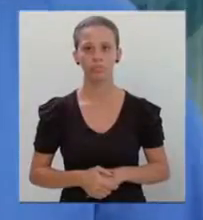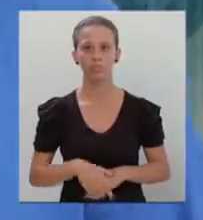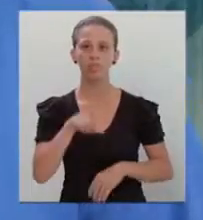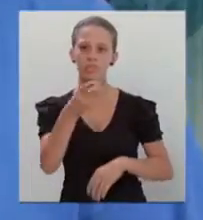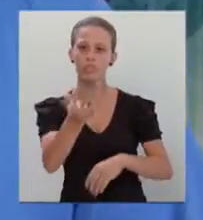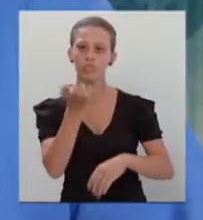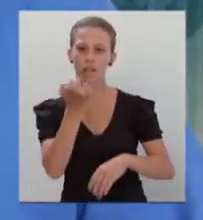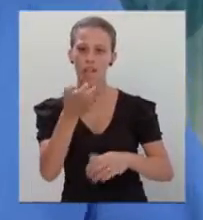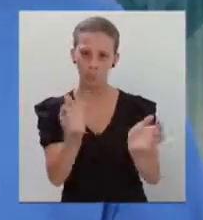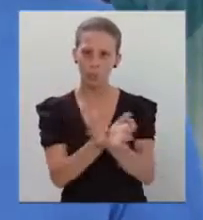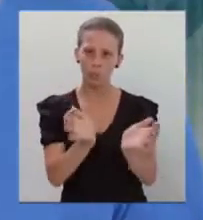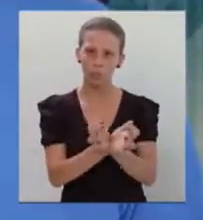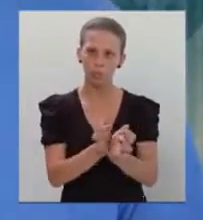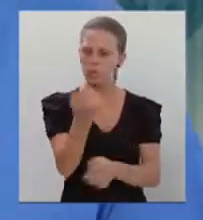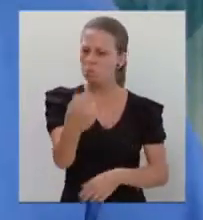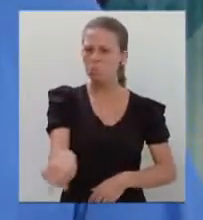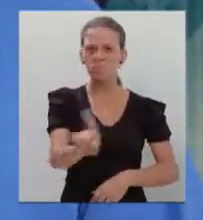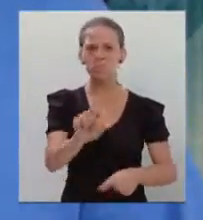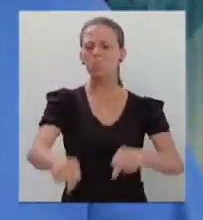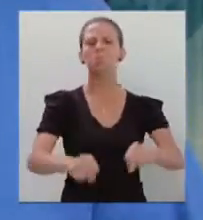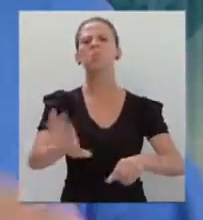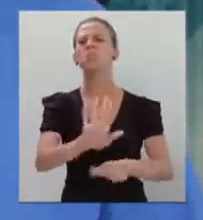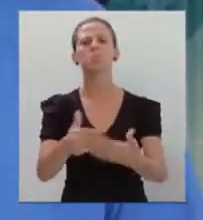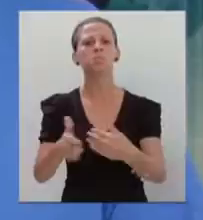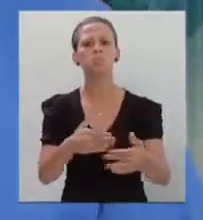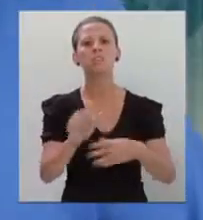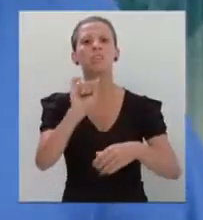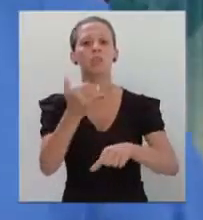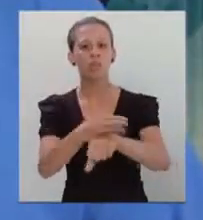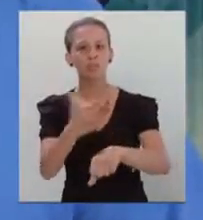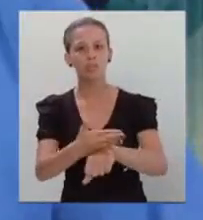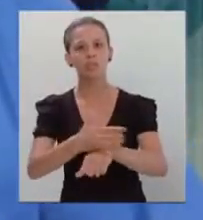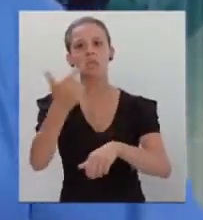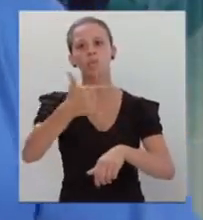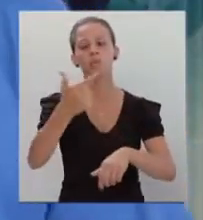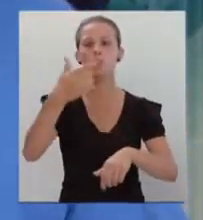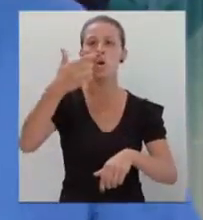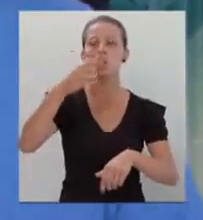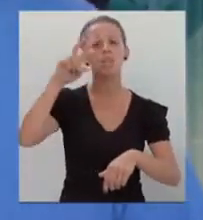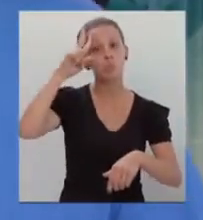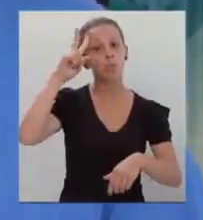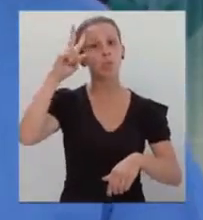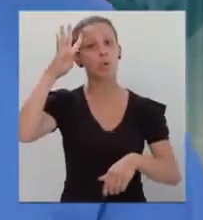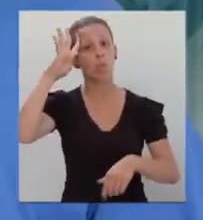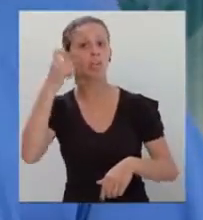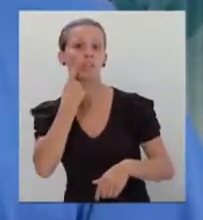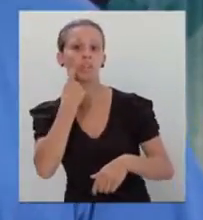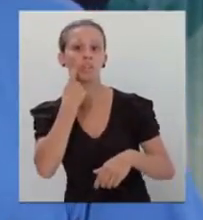Você quer participar desse grupo? Não precisa ser ciclista. E se quer treinar, segunda, quarta e sexta, às 19h30, no